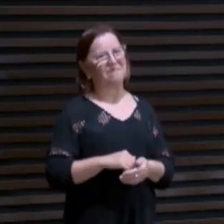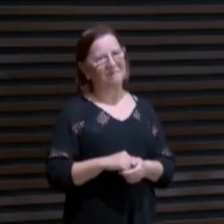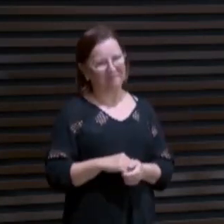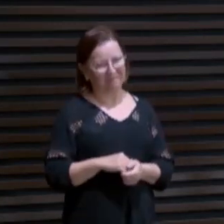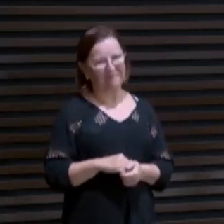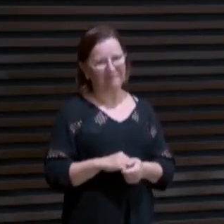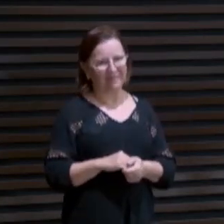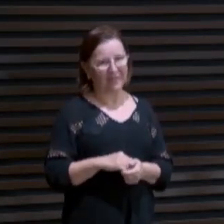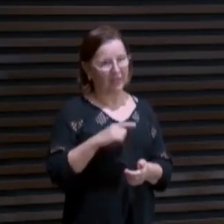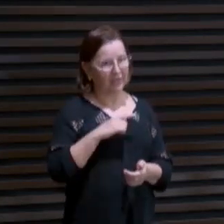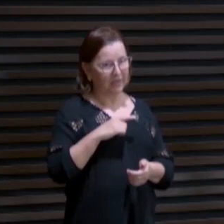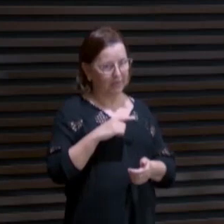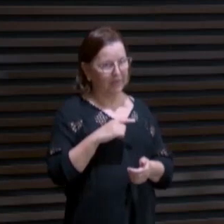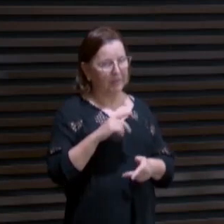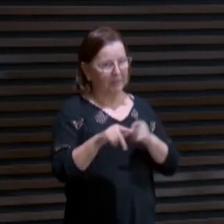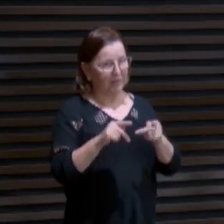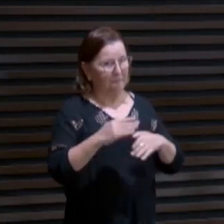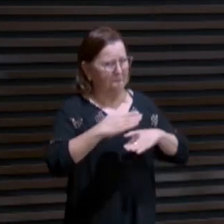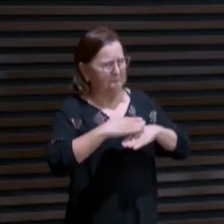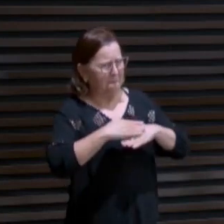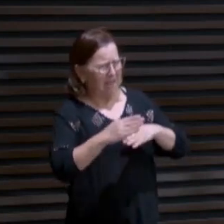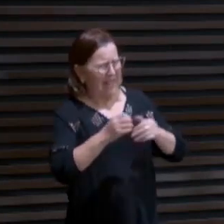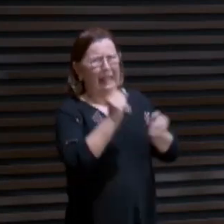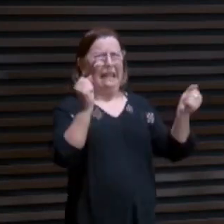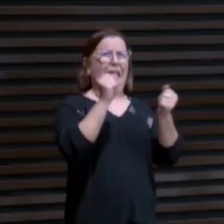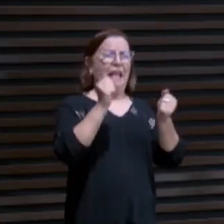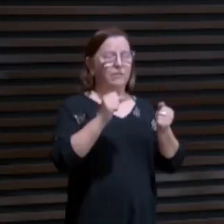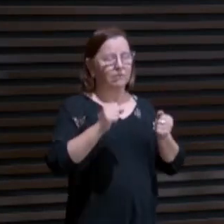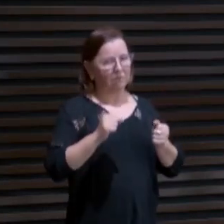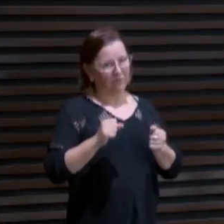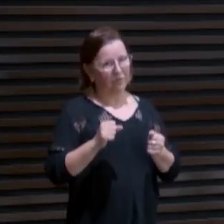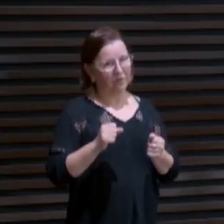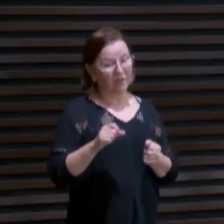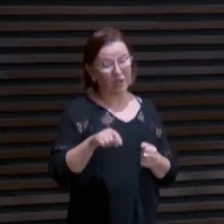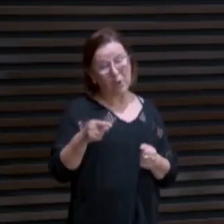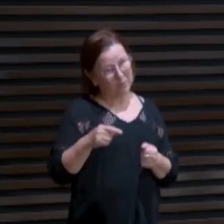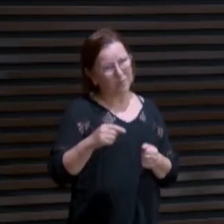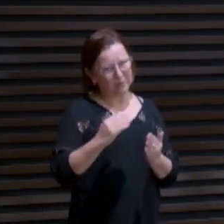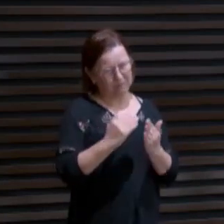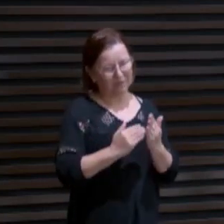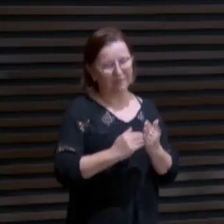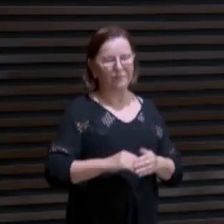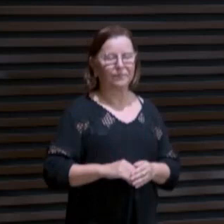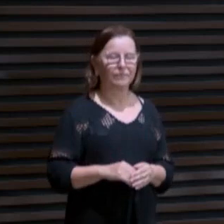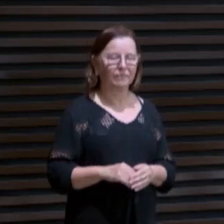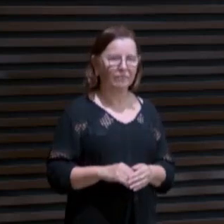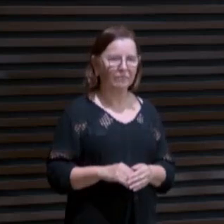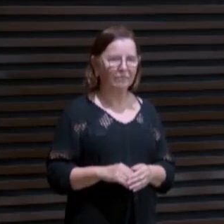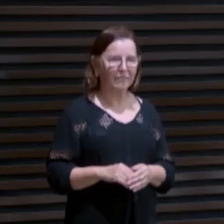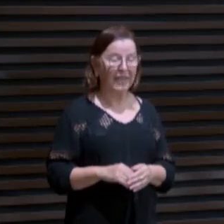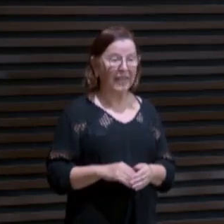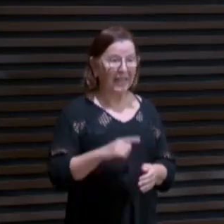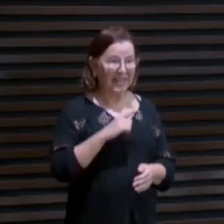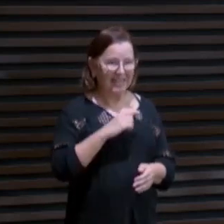Tem uns que são mais do que outros. Tem algumas crianças que têm uma obediência mais fácil,